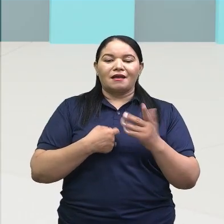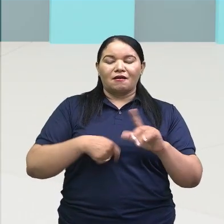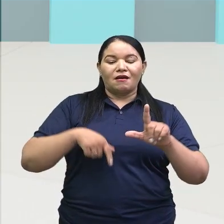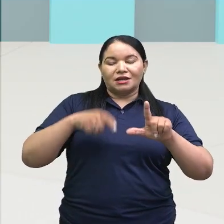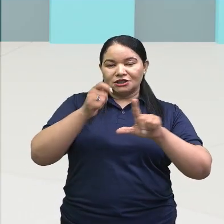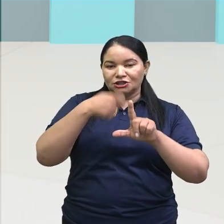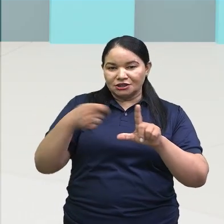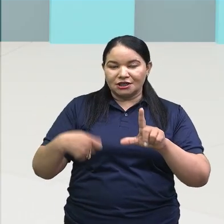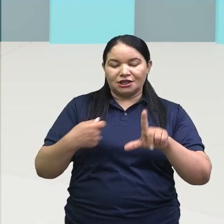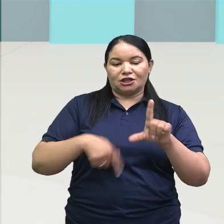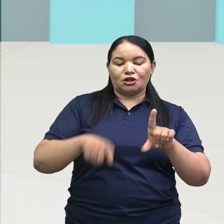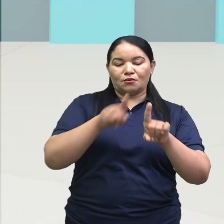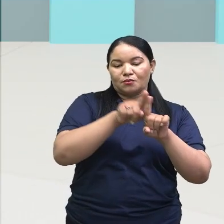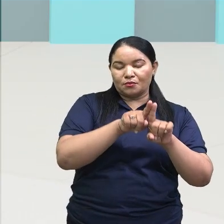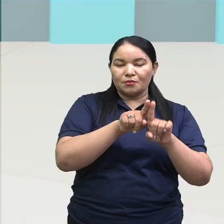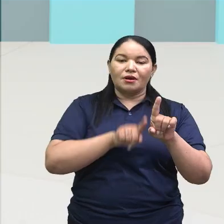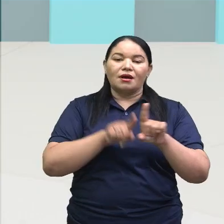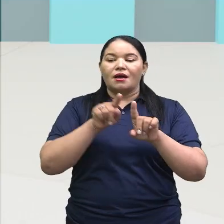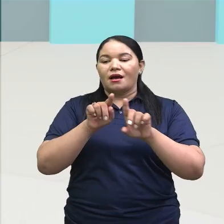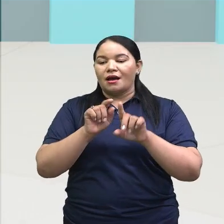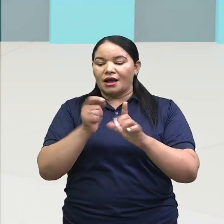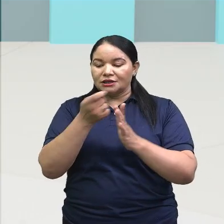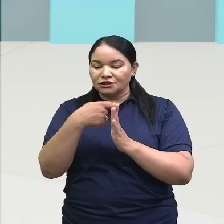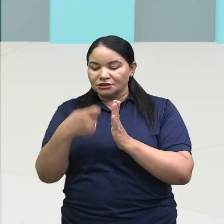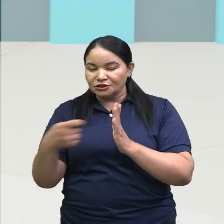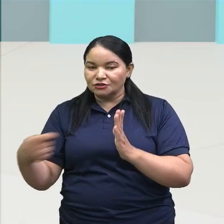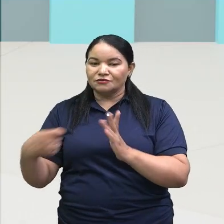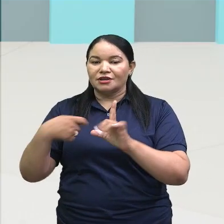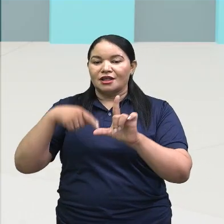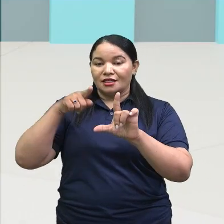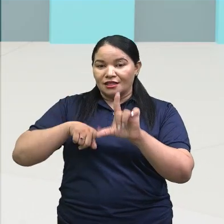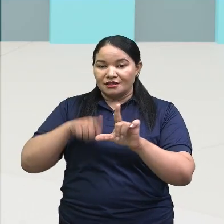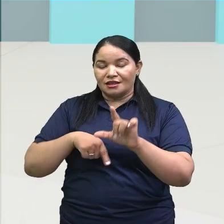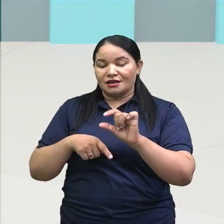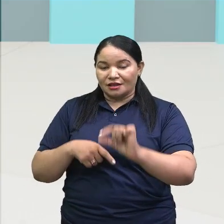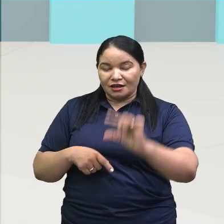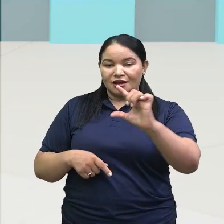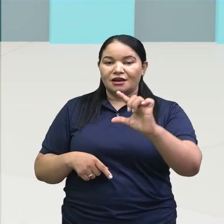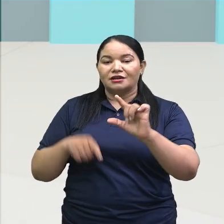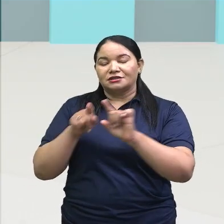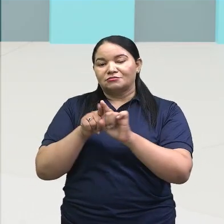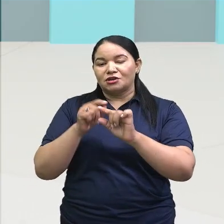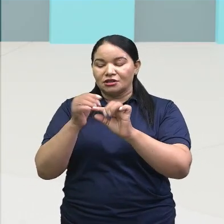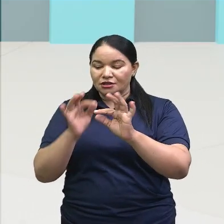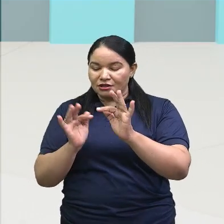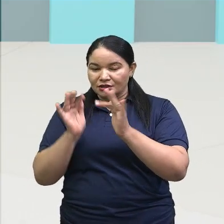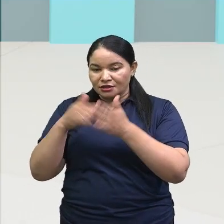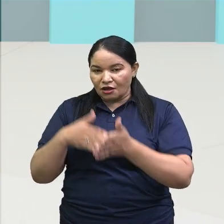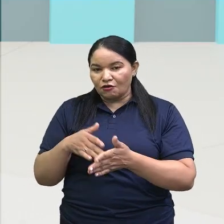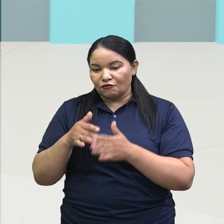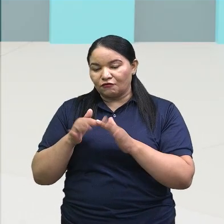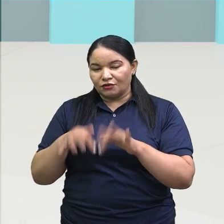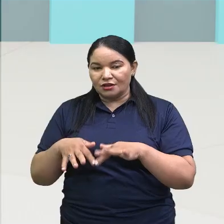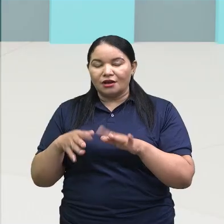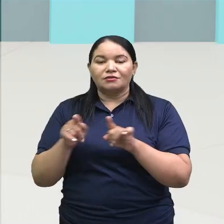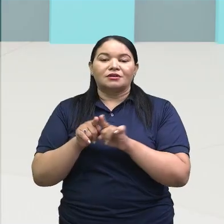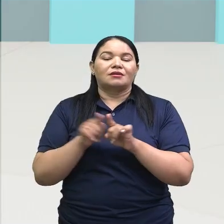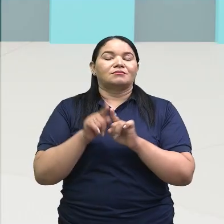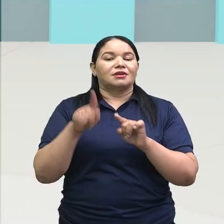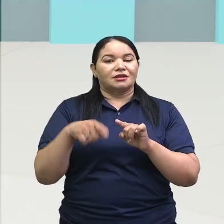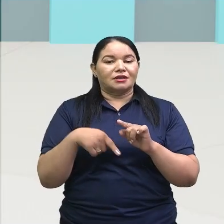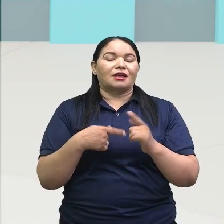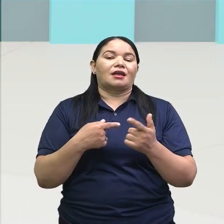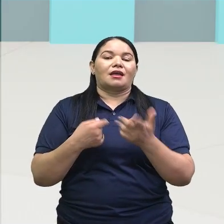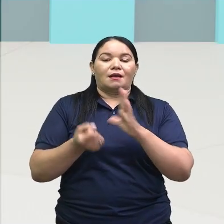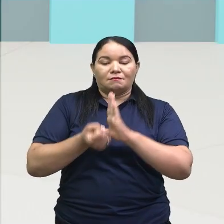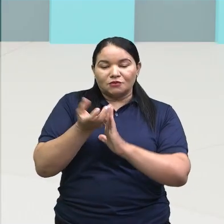letra maiúscula e vai até o final e assim por diante? A folha do caderno é um exemplo disso. Então a gente chama esse texto em prosa, ok? Então essas